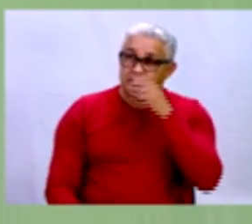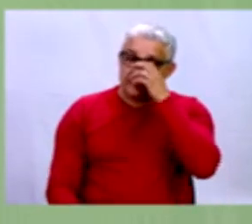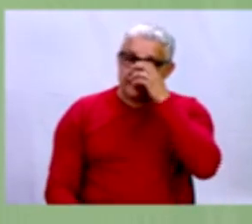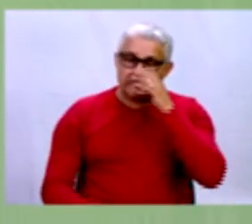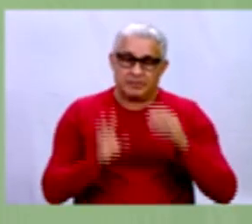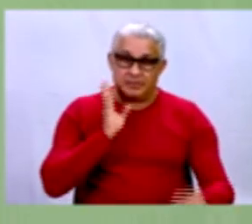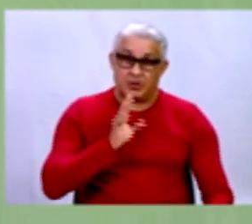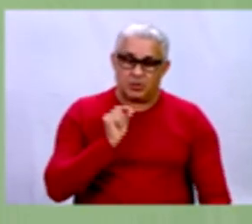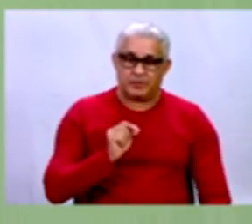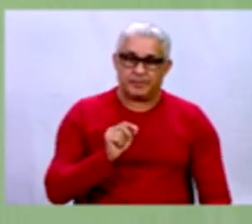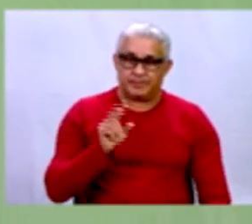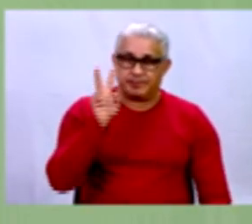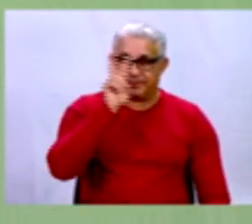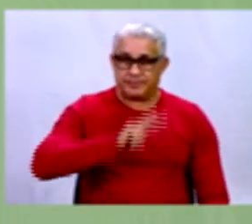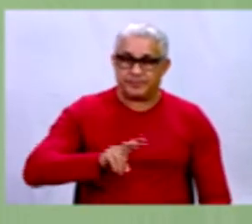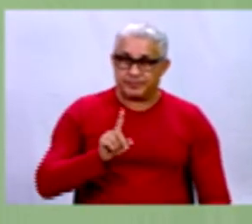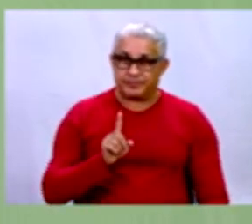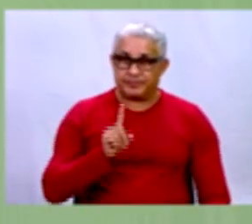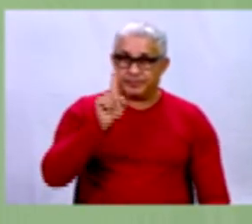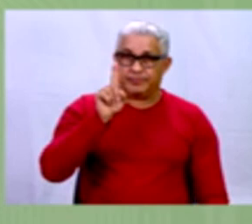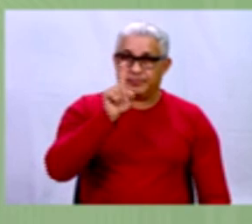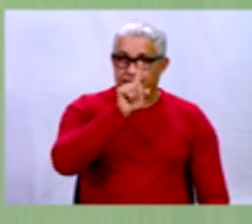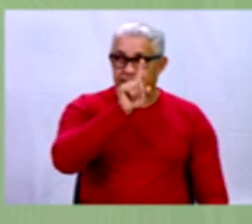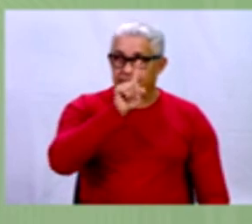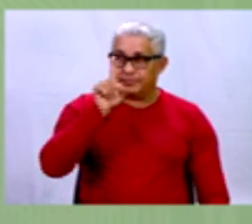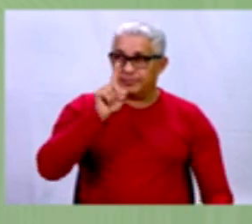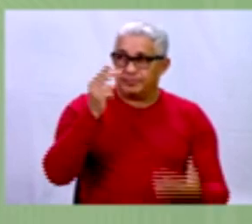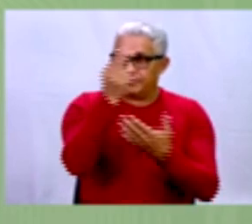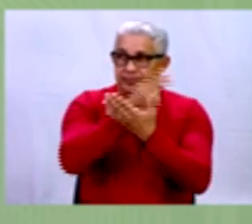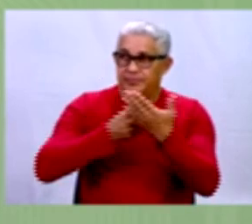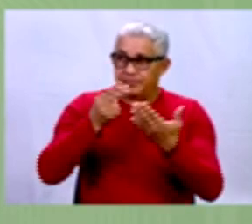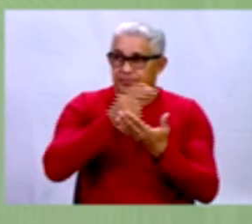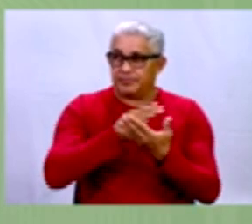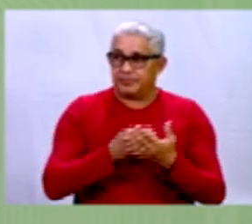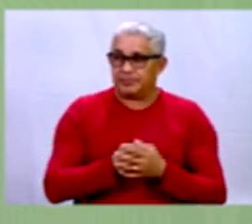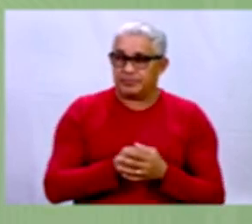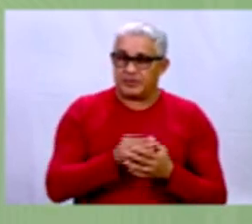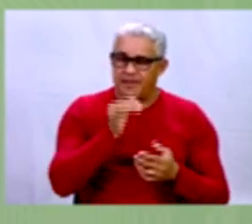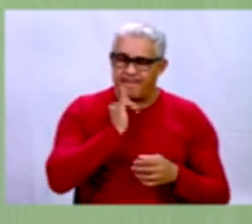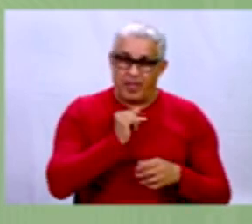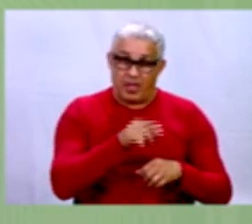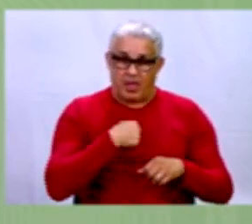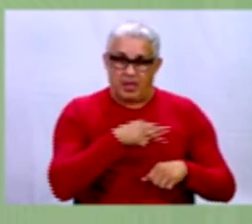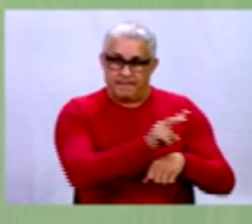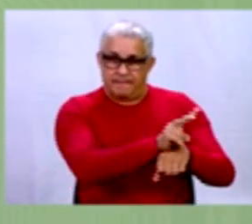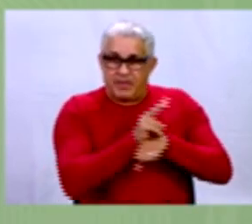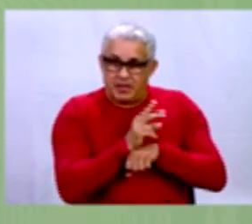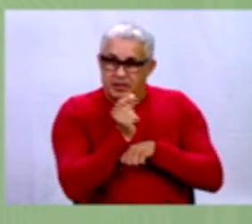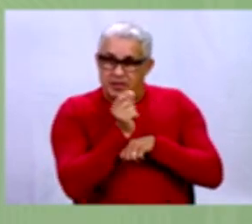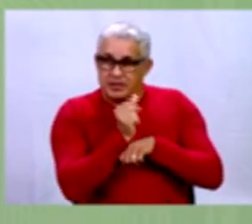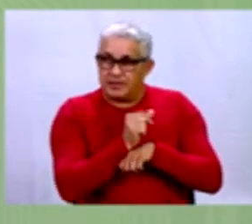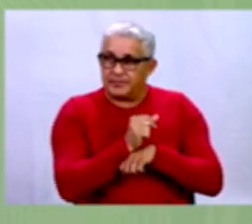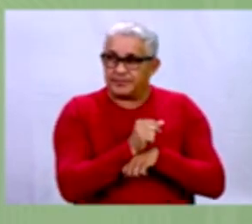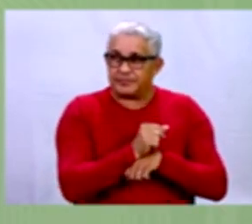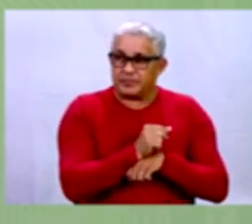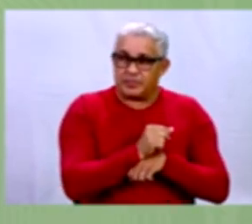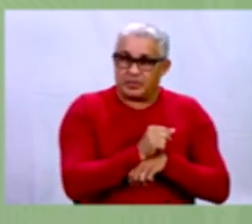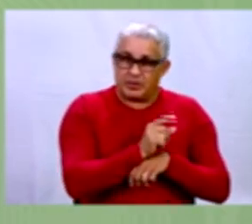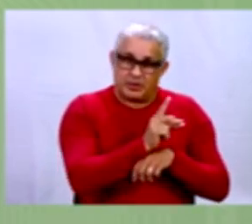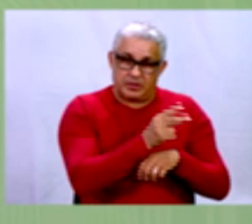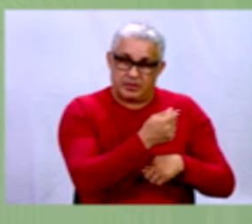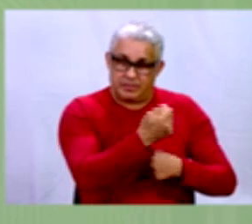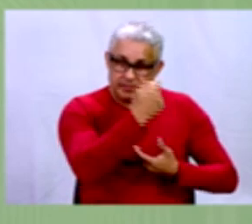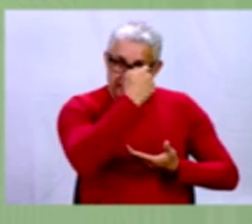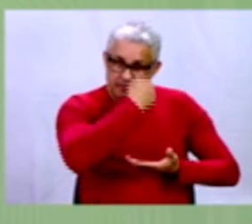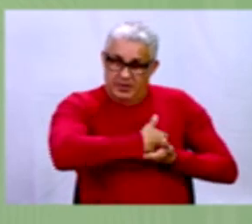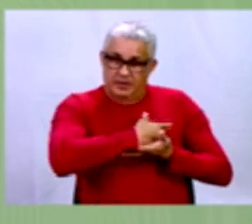legal essa visão de fluxo de caixa na visão do tomador. Vamos supor que a gente está emprestando dinheiro. Então, o dinheiro entra para a gente, né? Tá vendo que